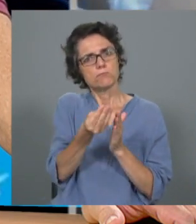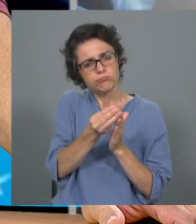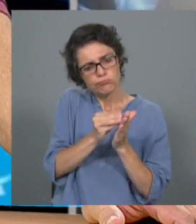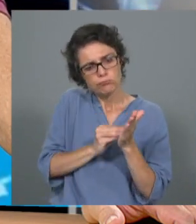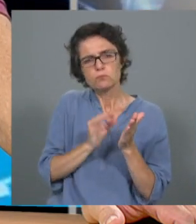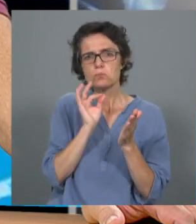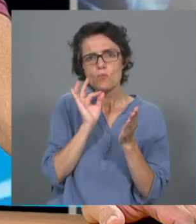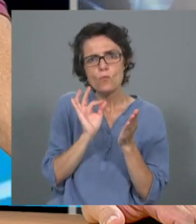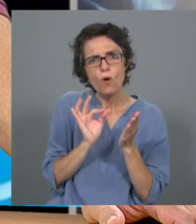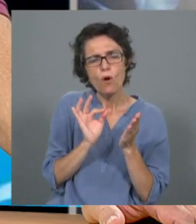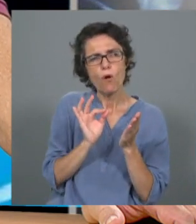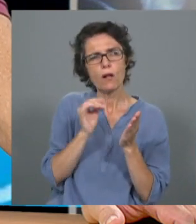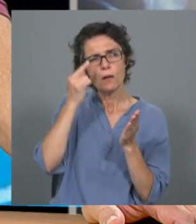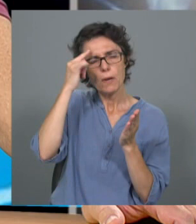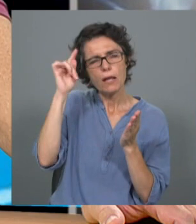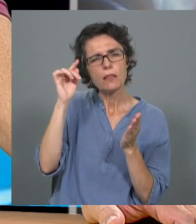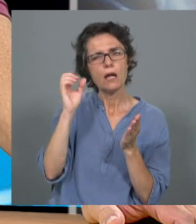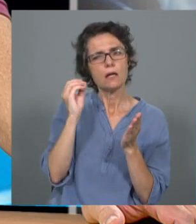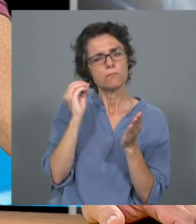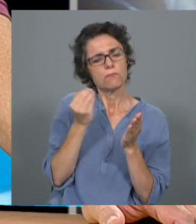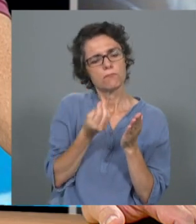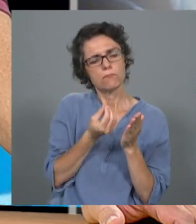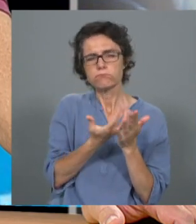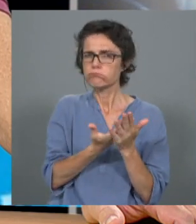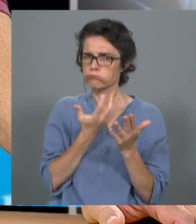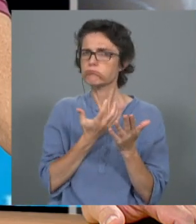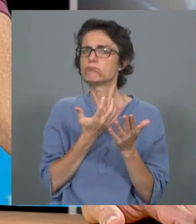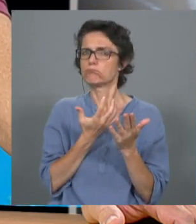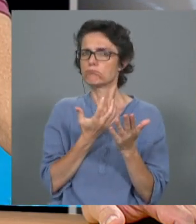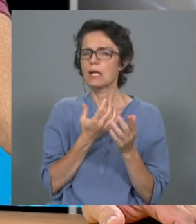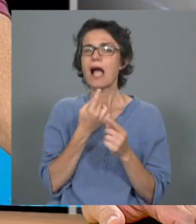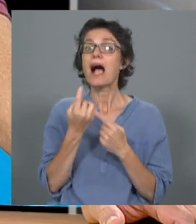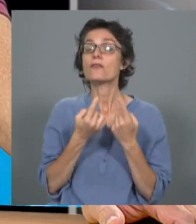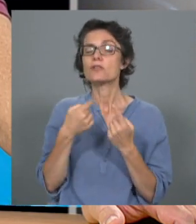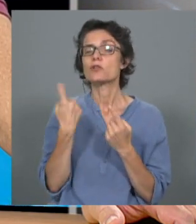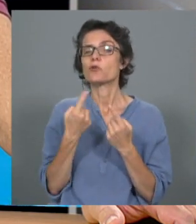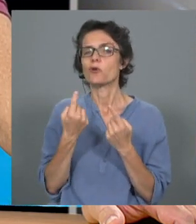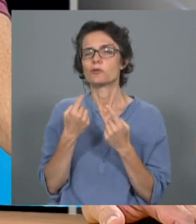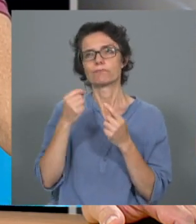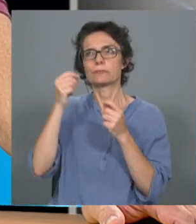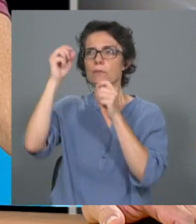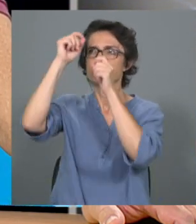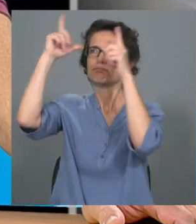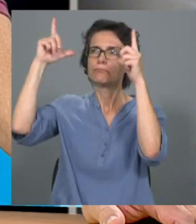e com uma ideia original. É de que nós, em geral, associamos a paciência